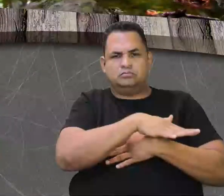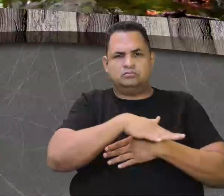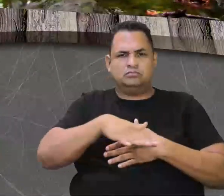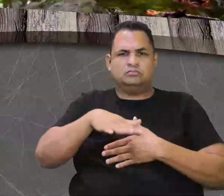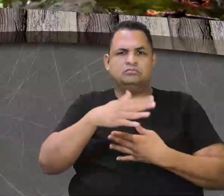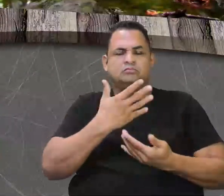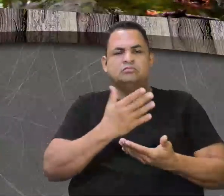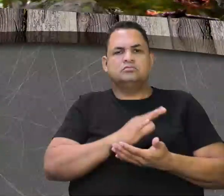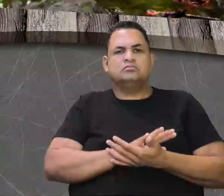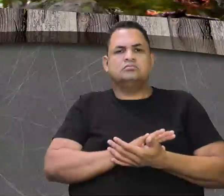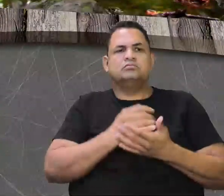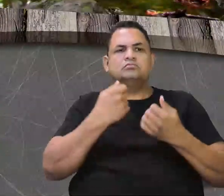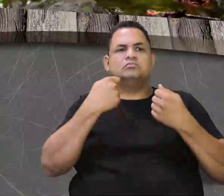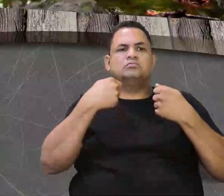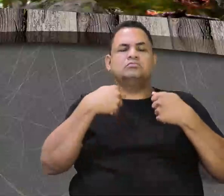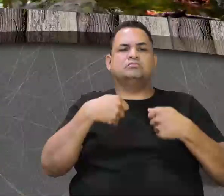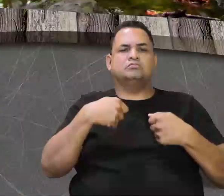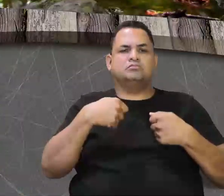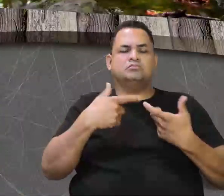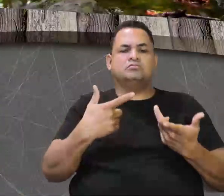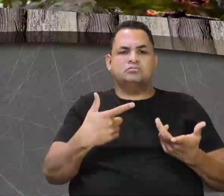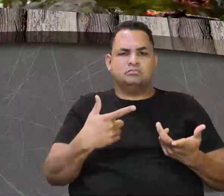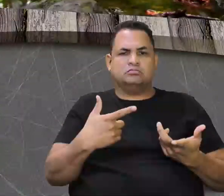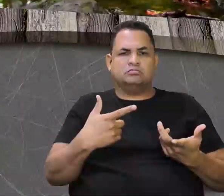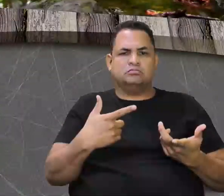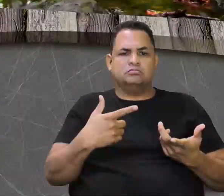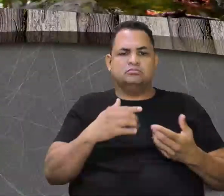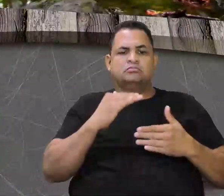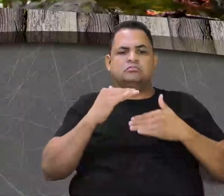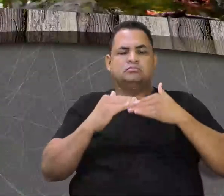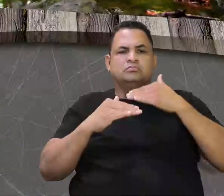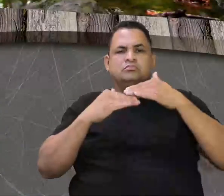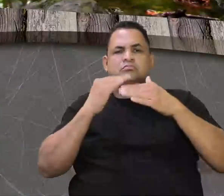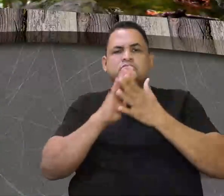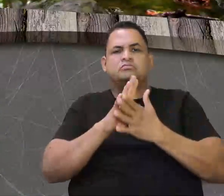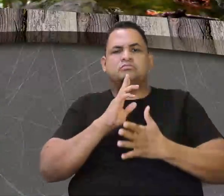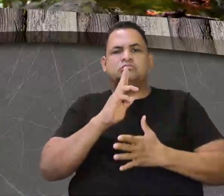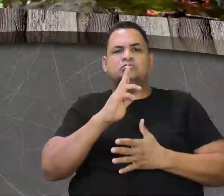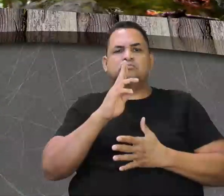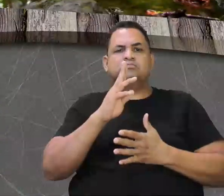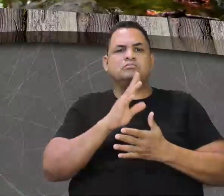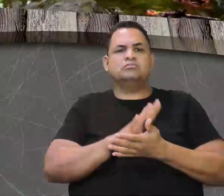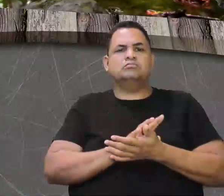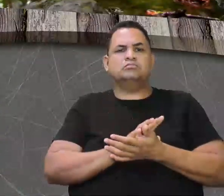vai realmente podendo gradativamente provocar o processo de